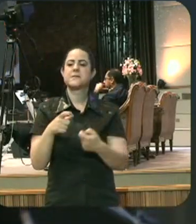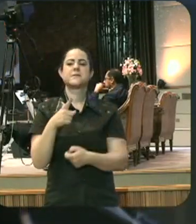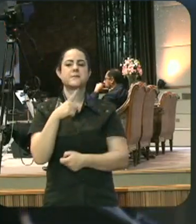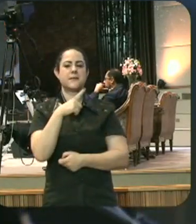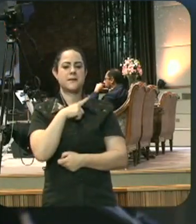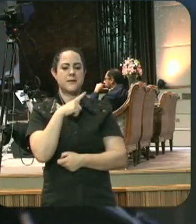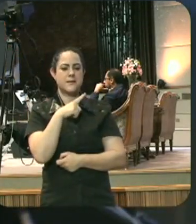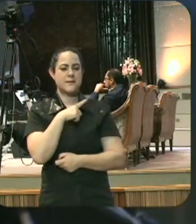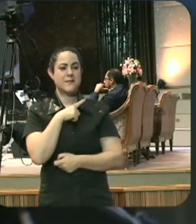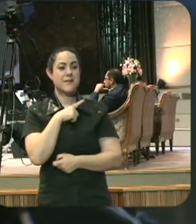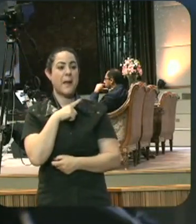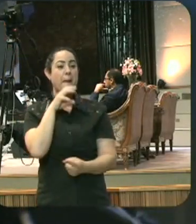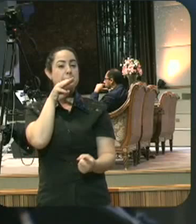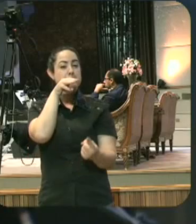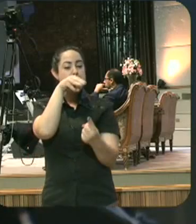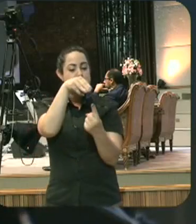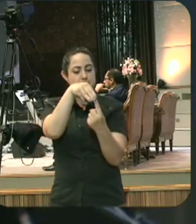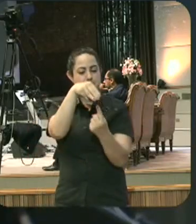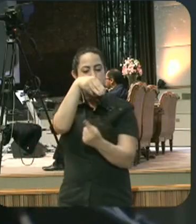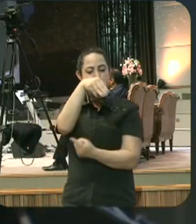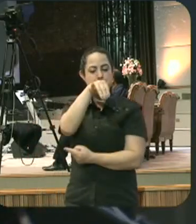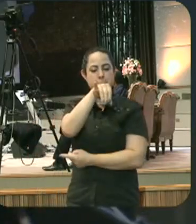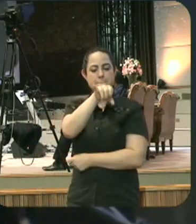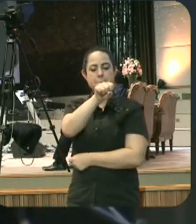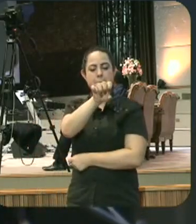missão pessoal e